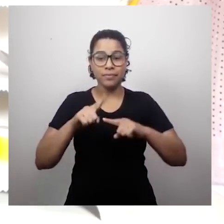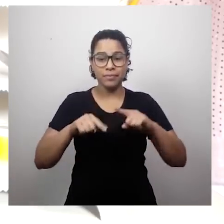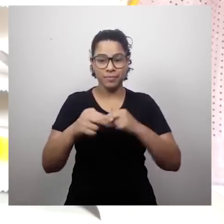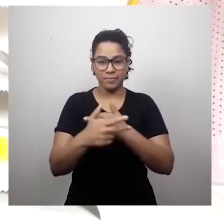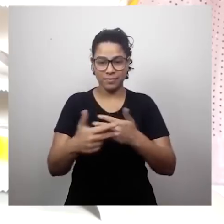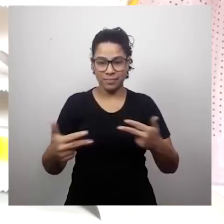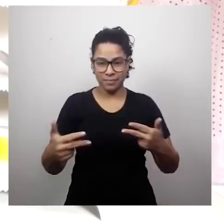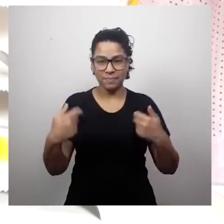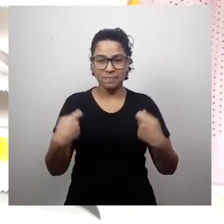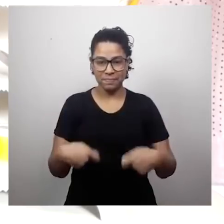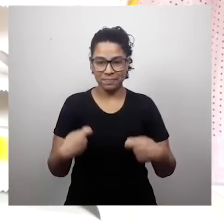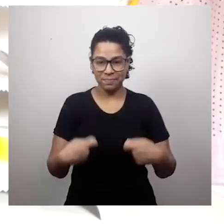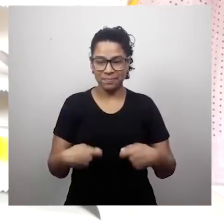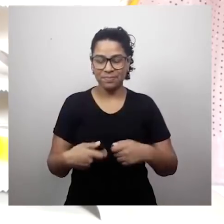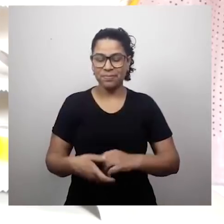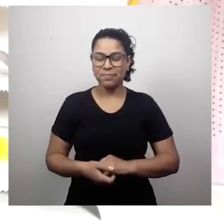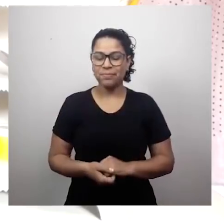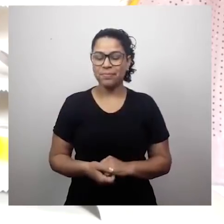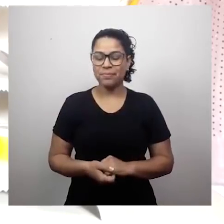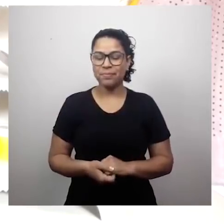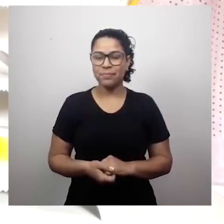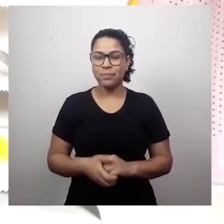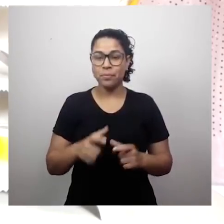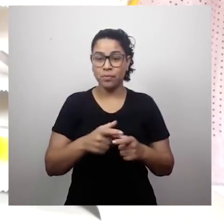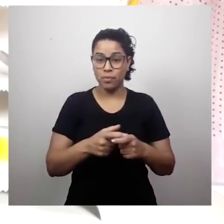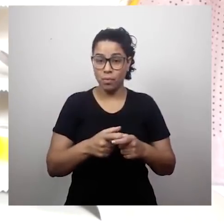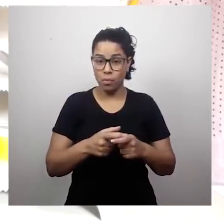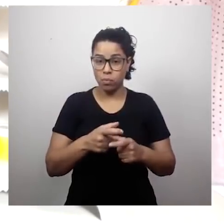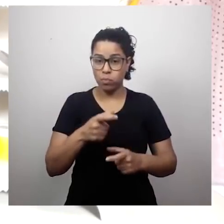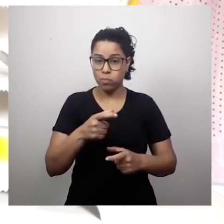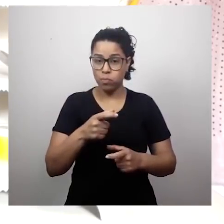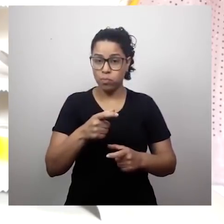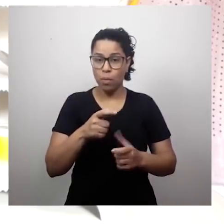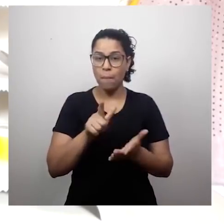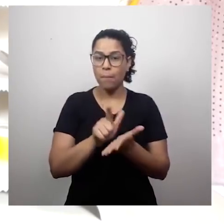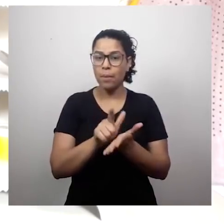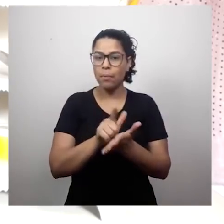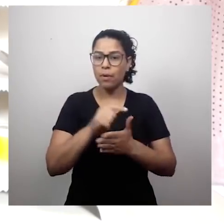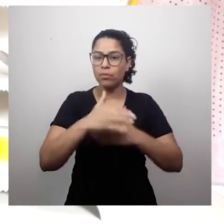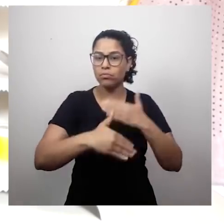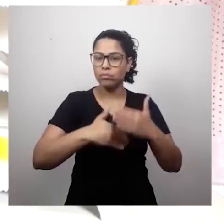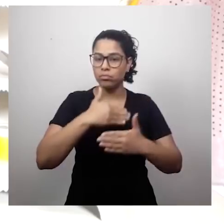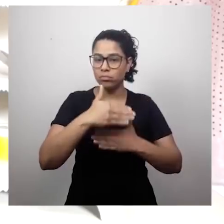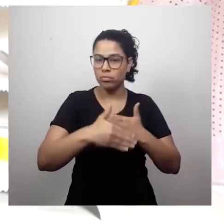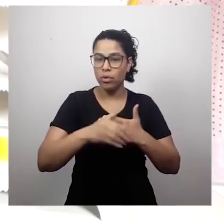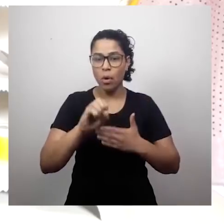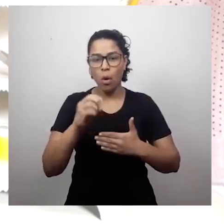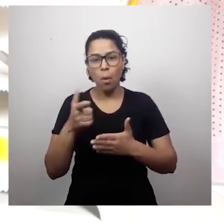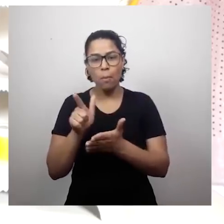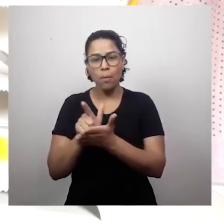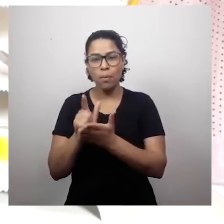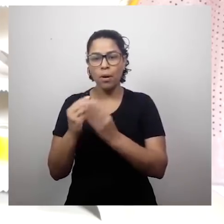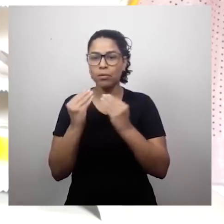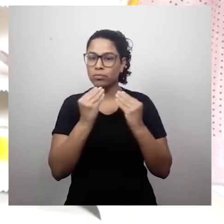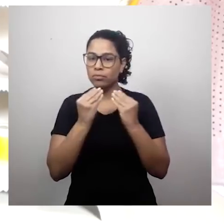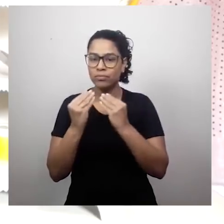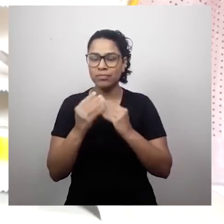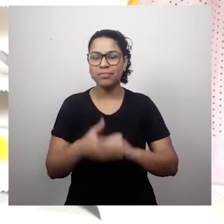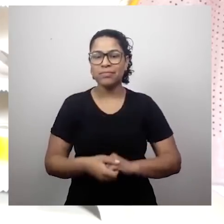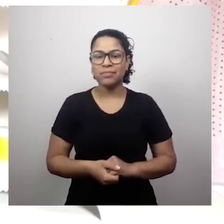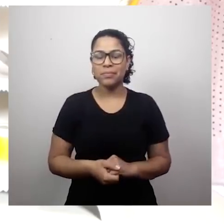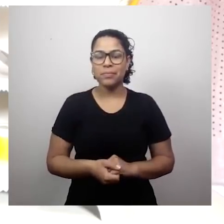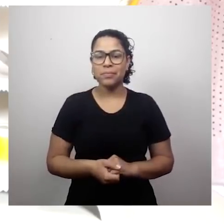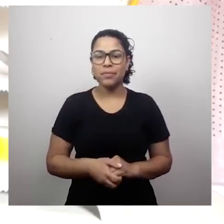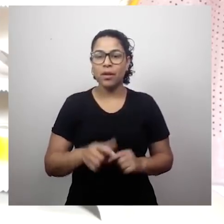precisar dos seguintes materiais: rolinho de papel higiênico ou de papel toalha, fita adesiva,